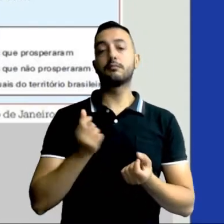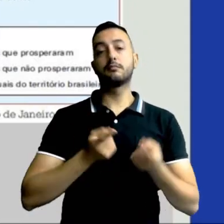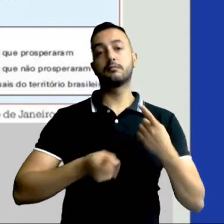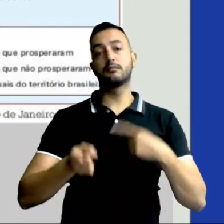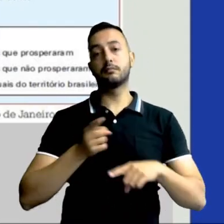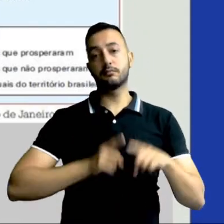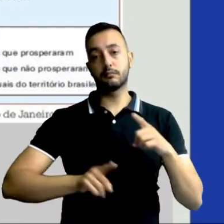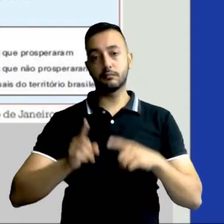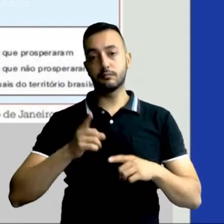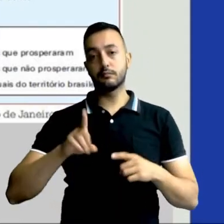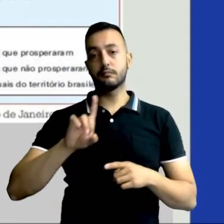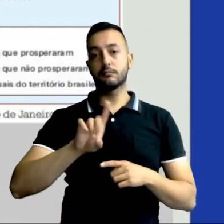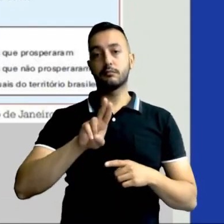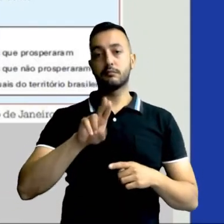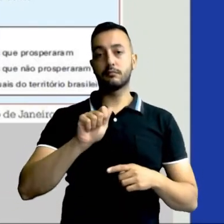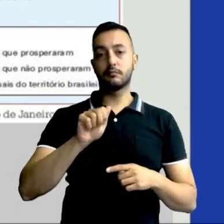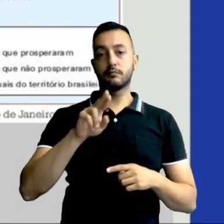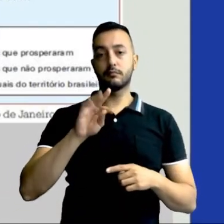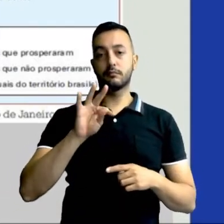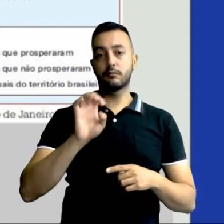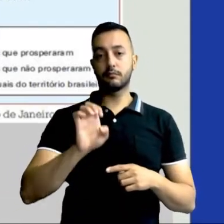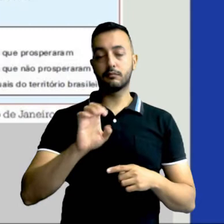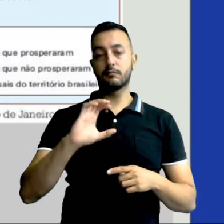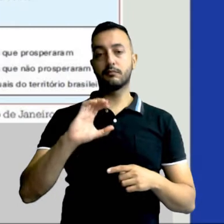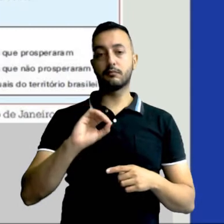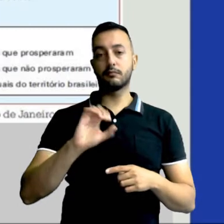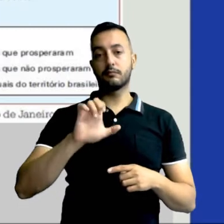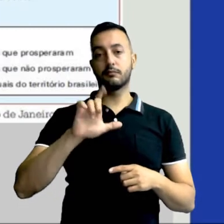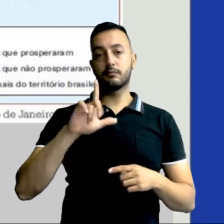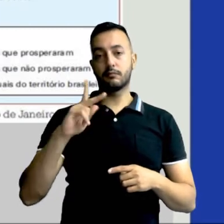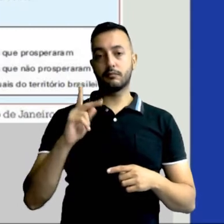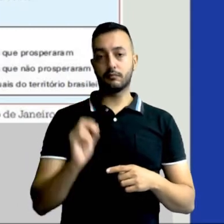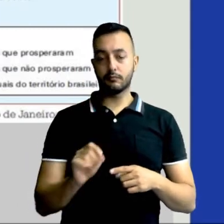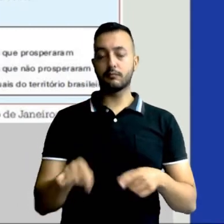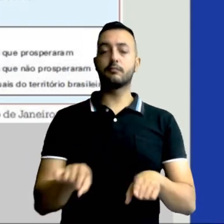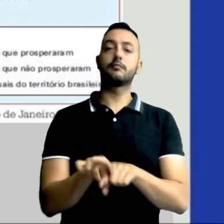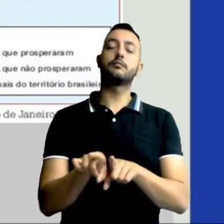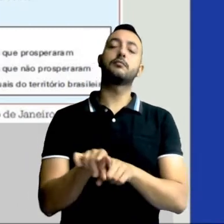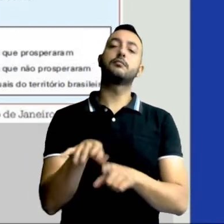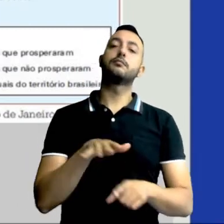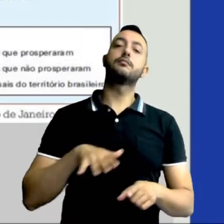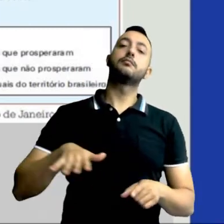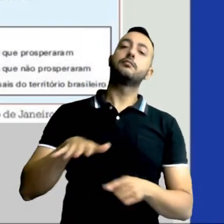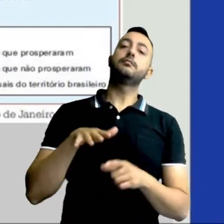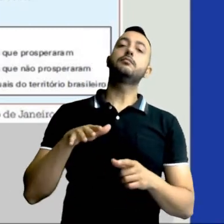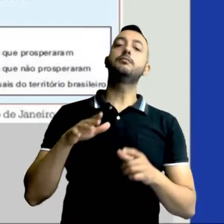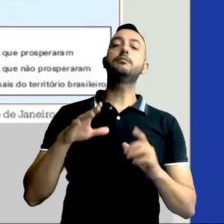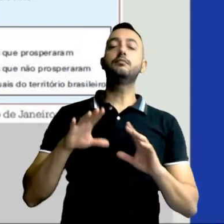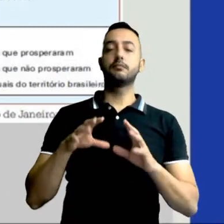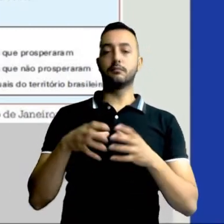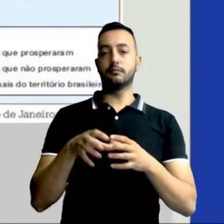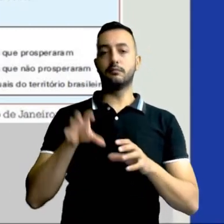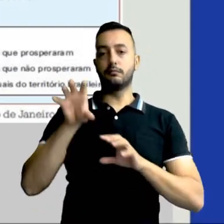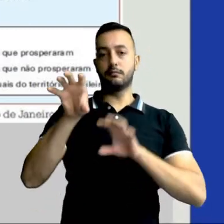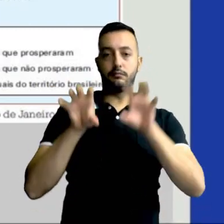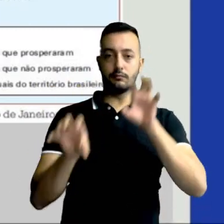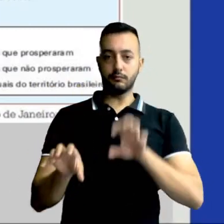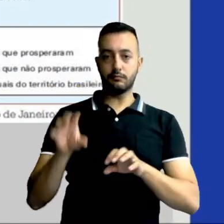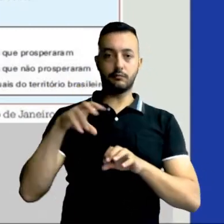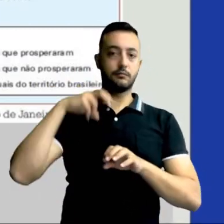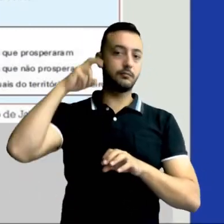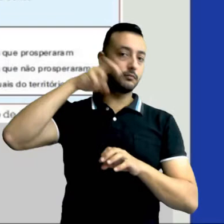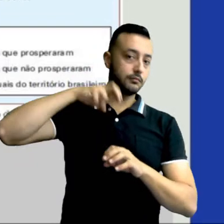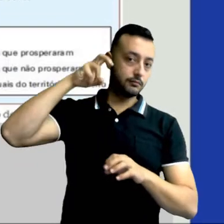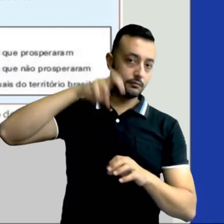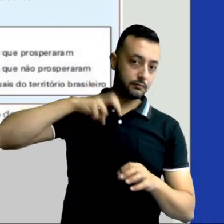administrada por Duarte Coelho e entorno aí também a gente pode perceber outras Capitanias a dívida